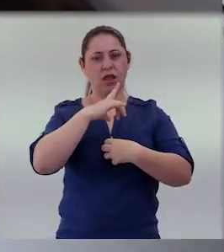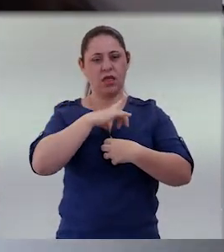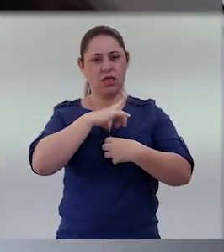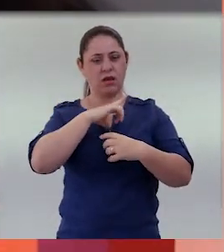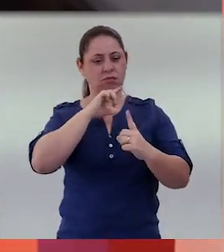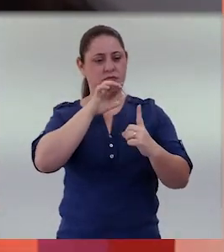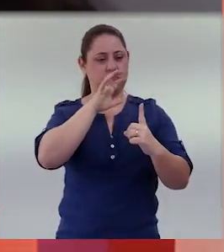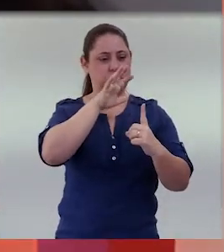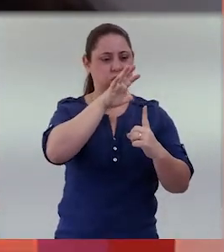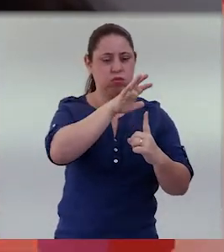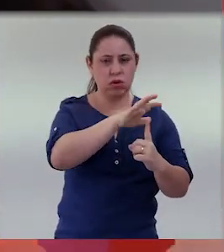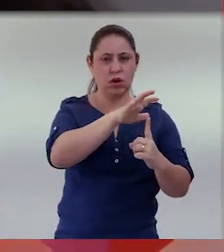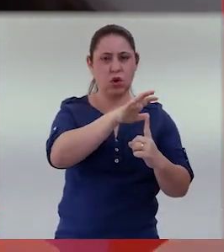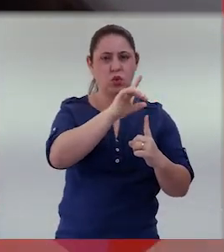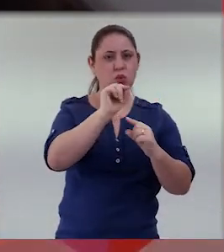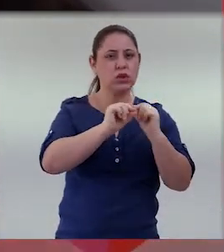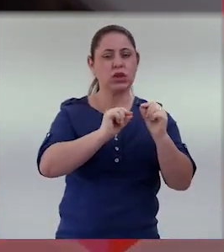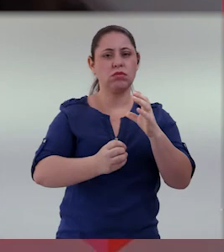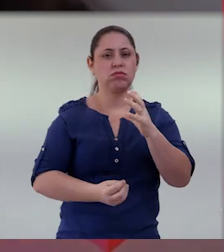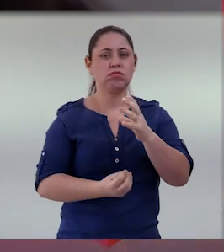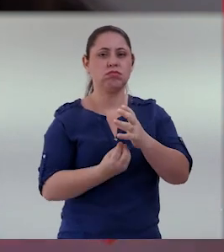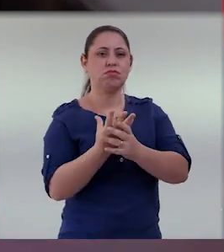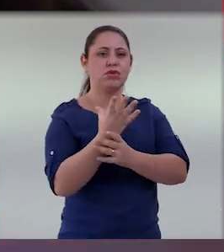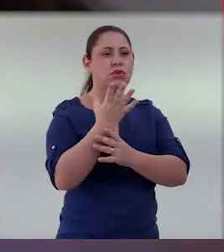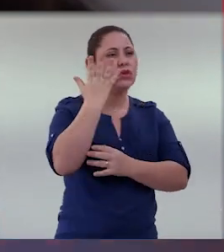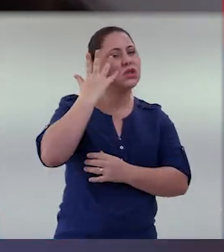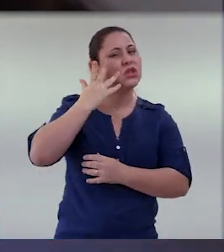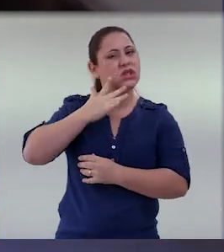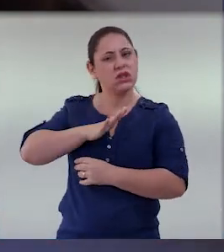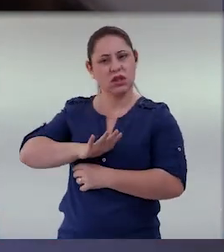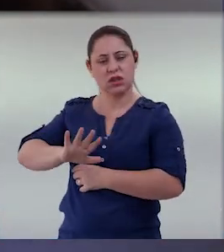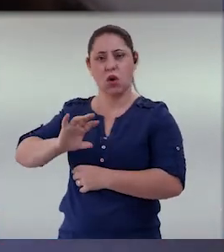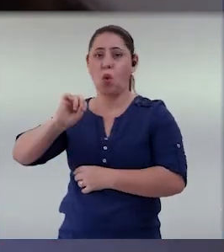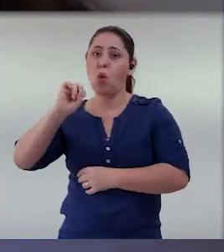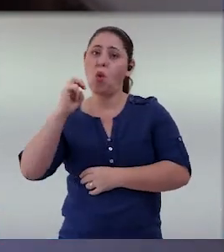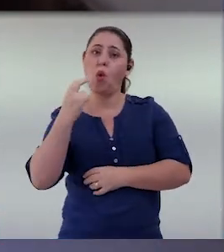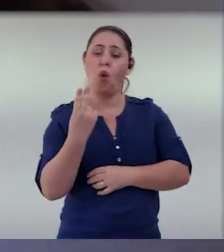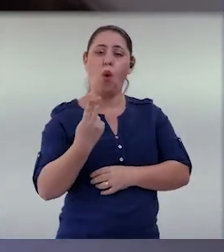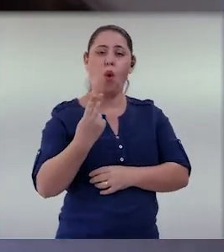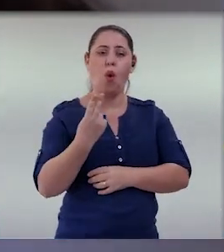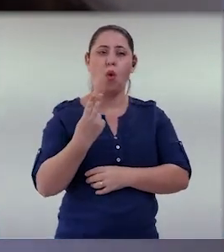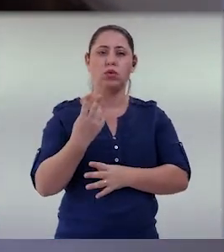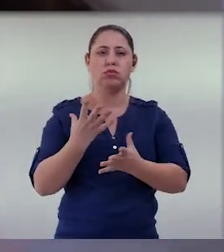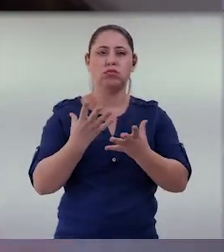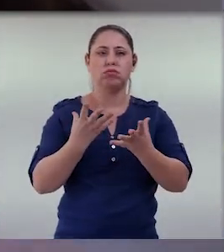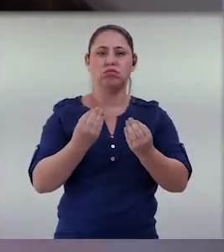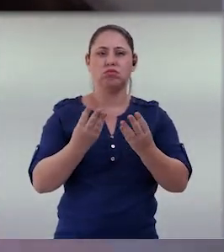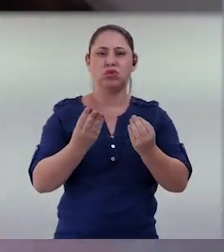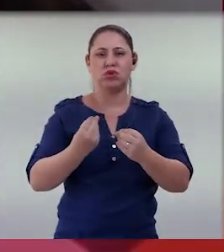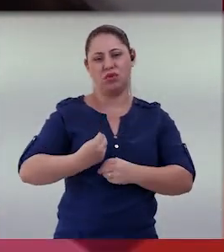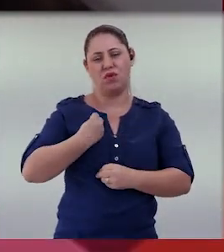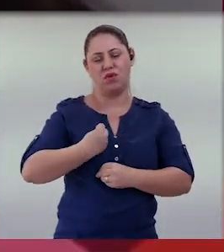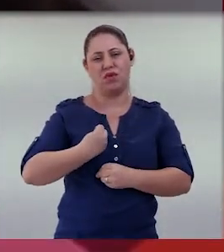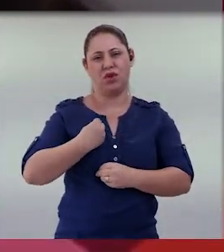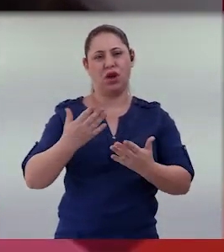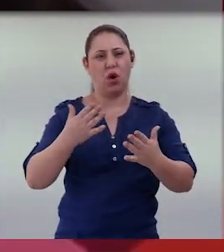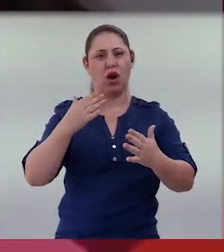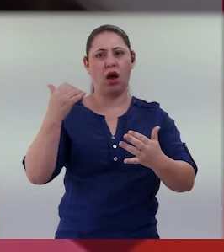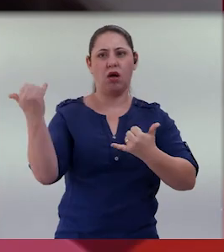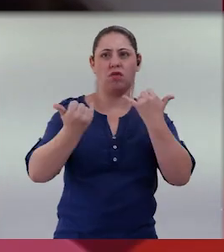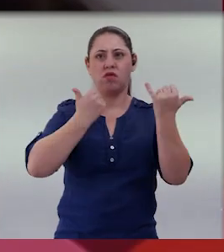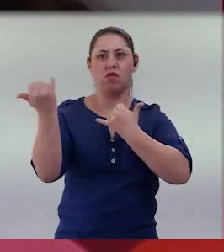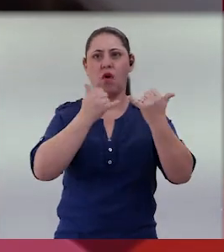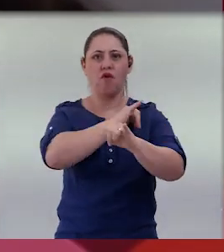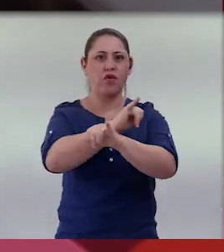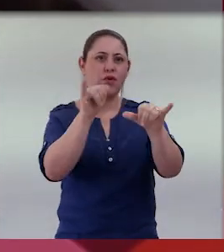muitas pessoas. E isso tem algum reflexo, Renata, com a criação, com a infância, ou de repente com o excesso que a